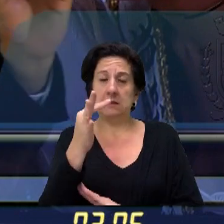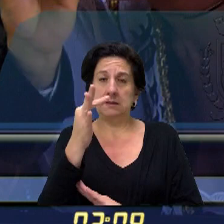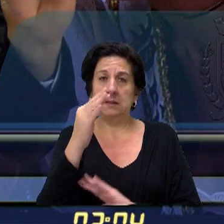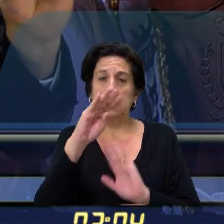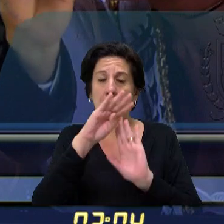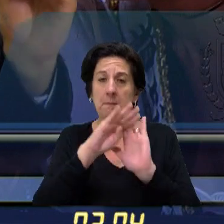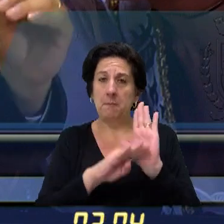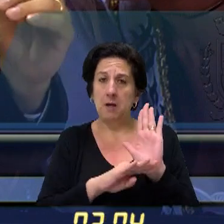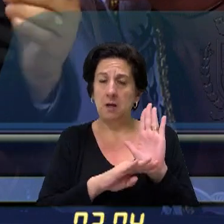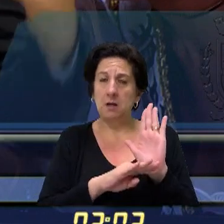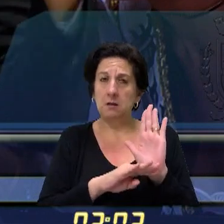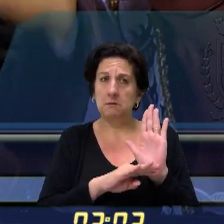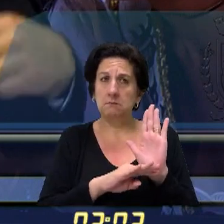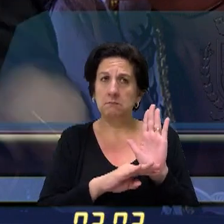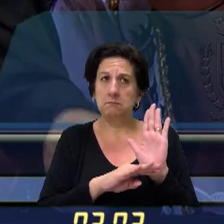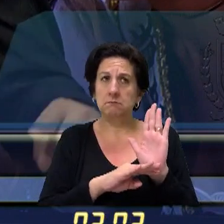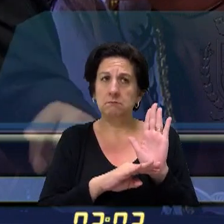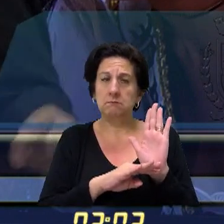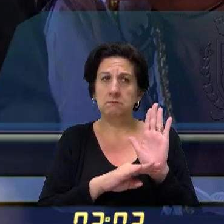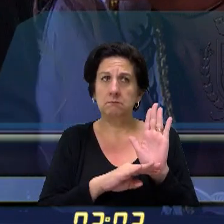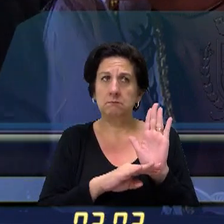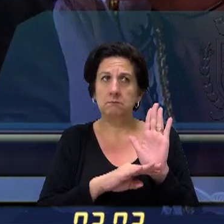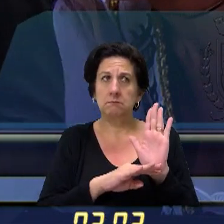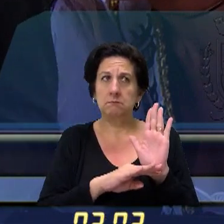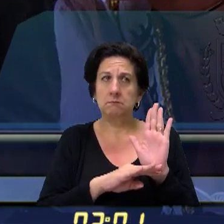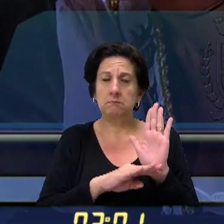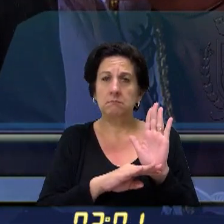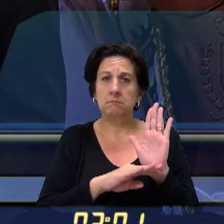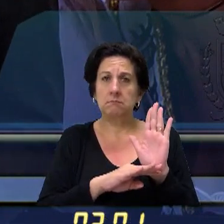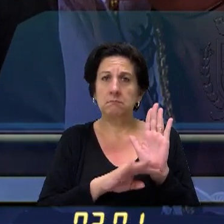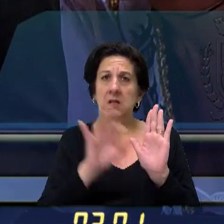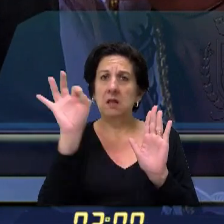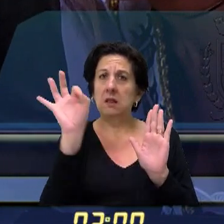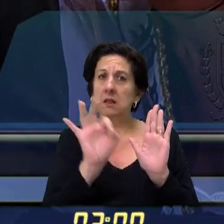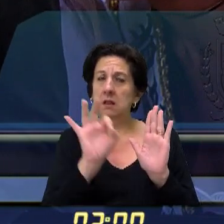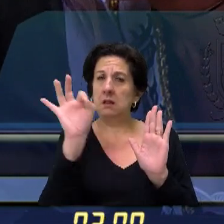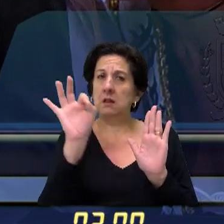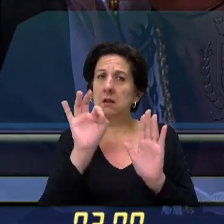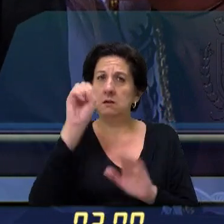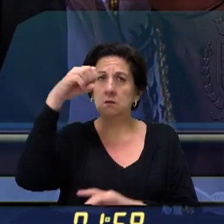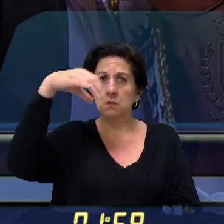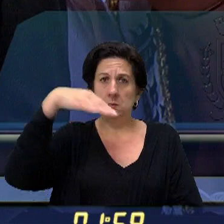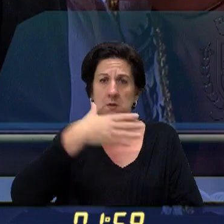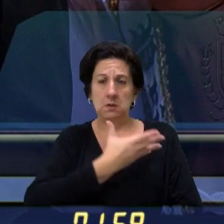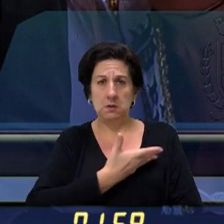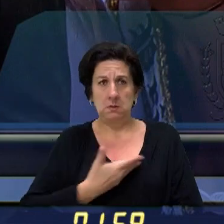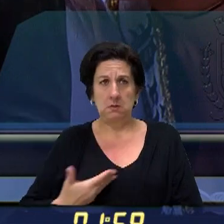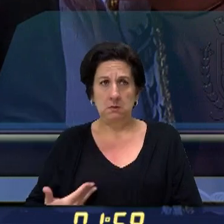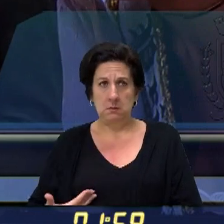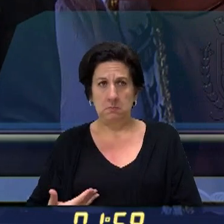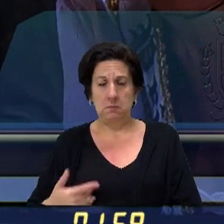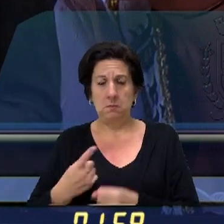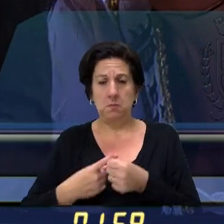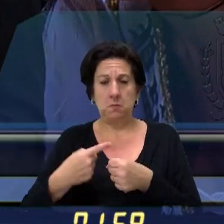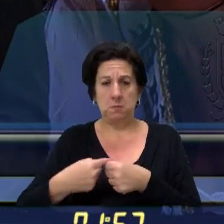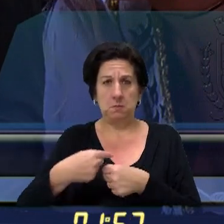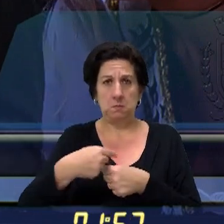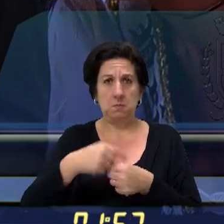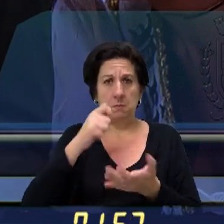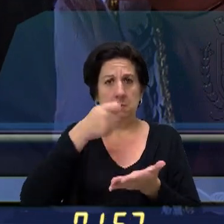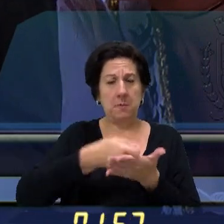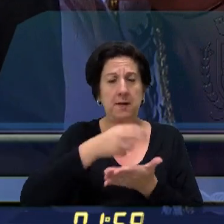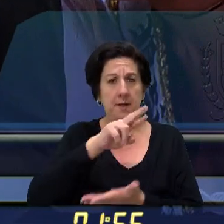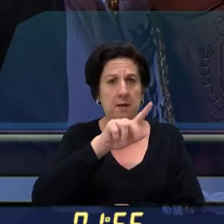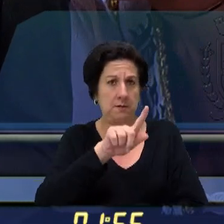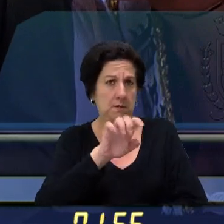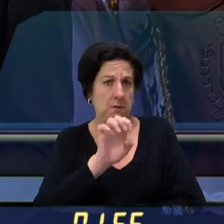baixa, teremos um decréscimo na taxa de iluminação do município que paga a RGE,